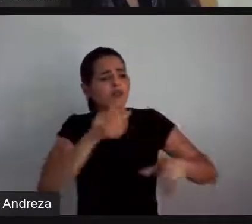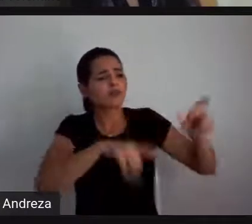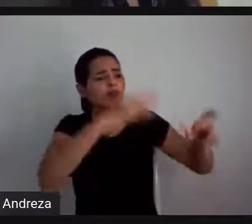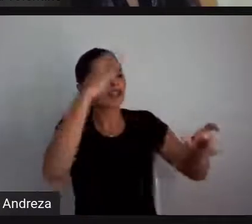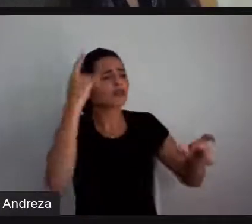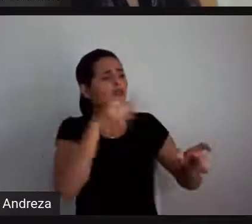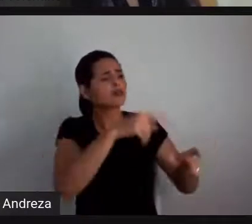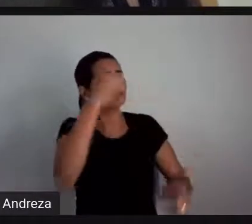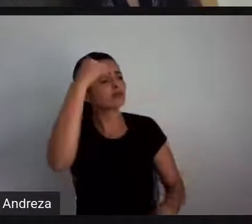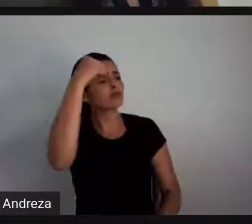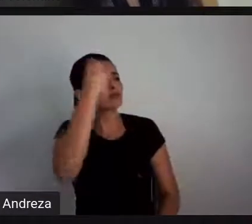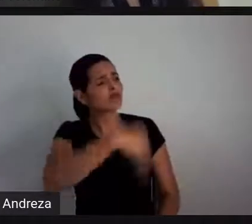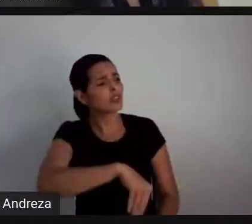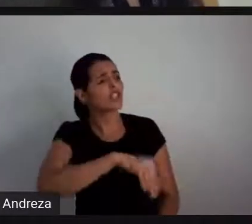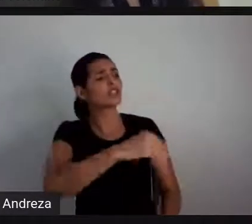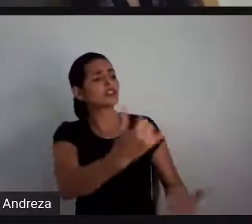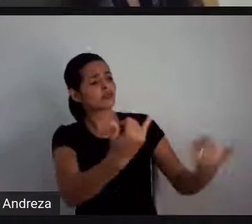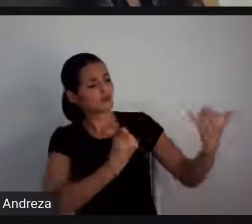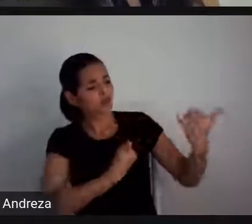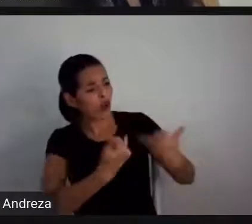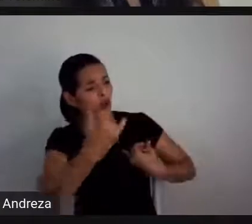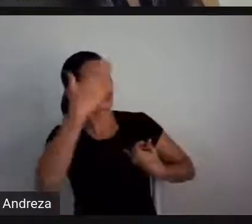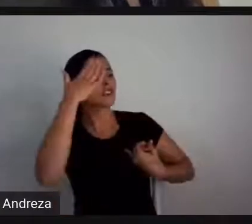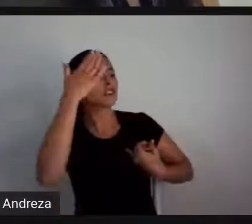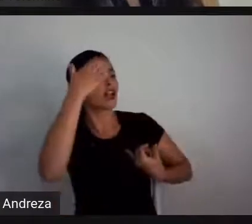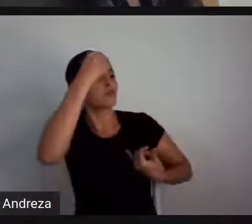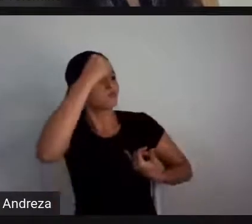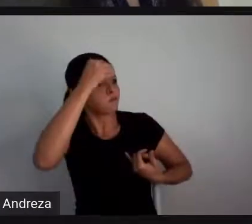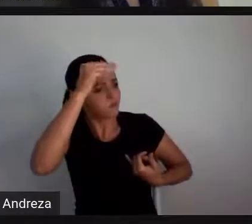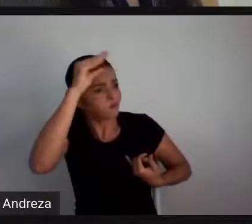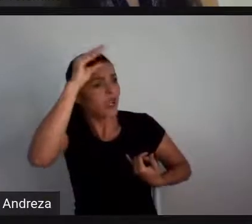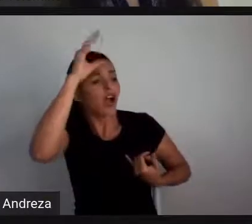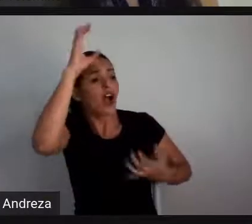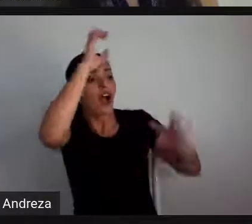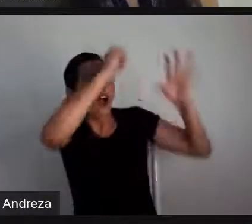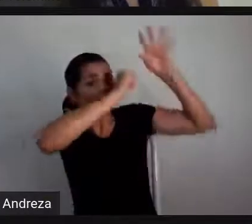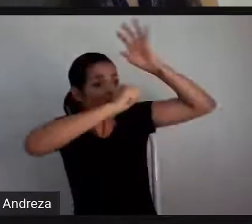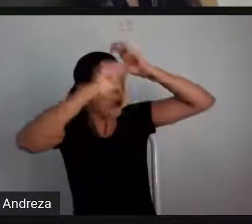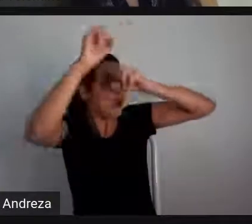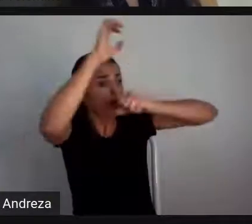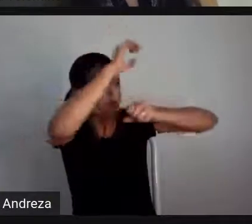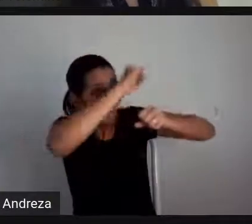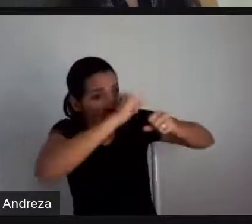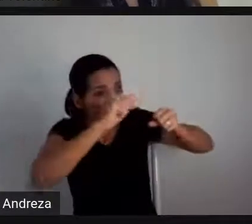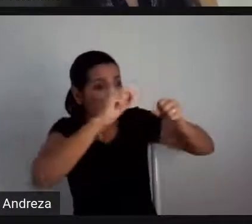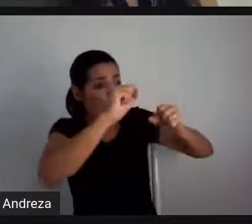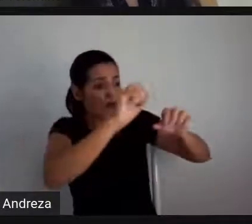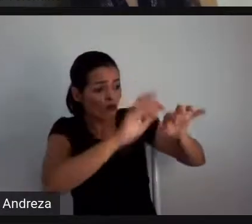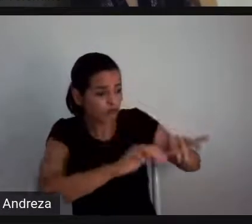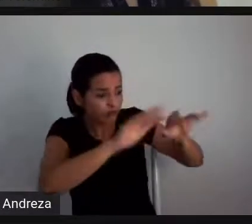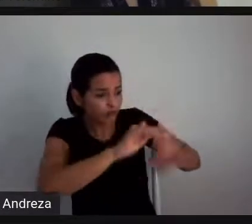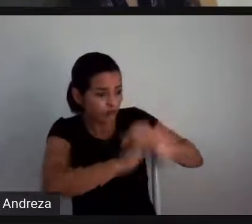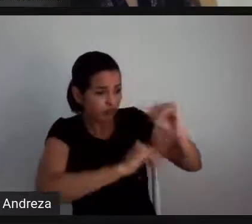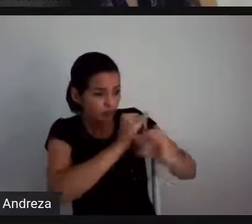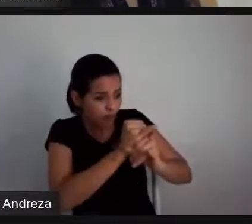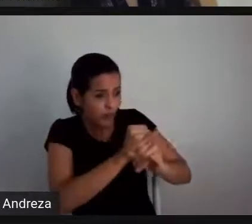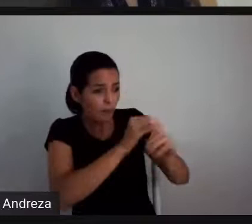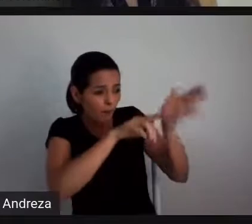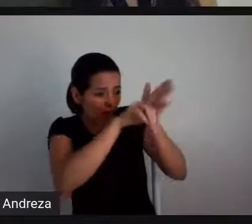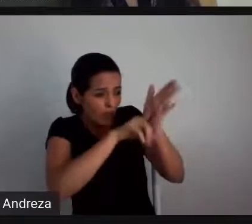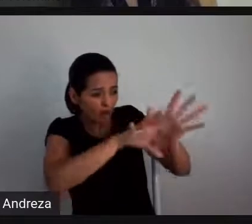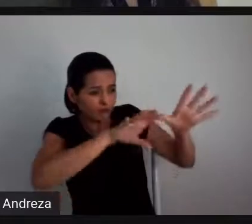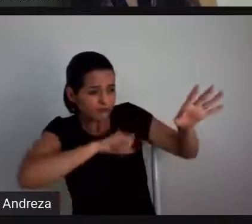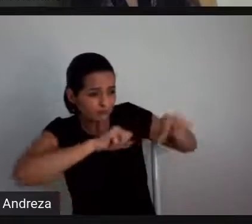têm essa informação, elas vão lá, escutam essas pessoas, e depois elas não conseguem aplicar aquilo na vida delas. E